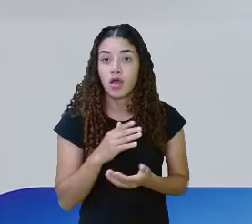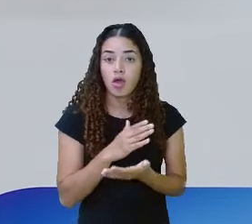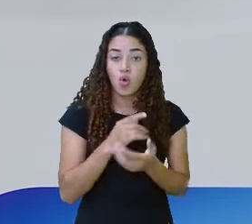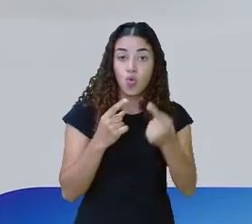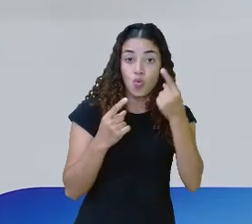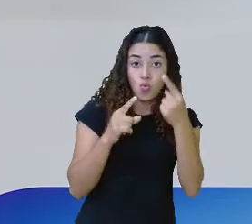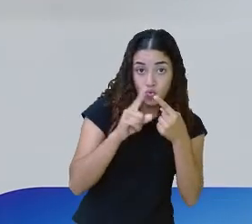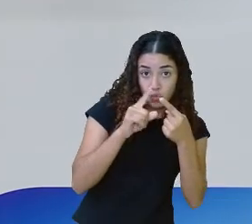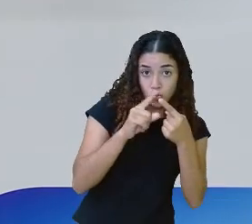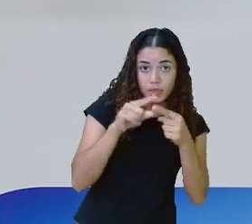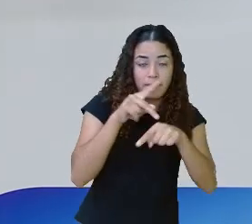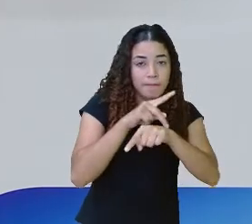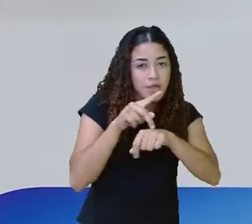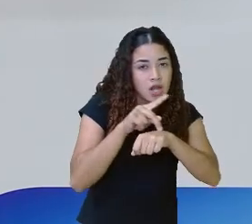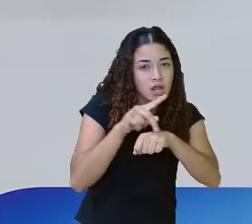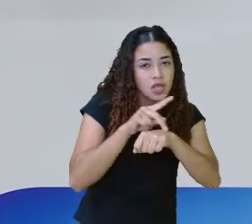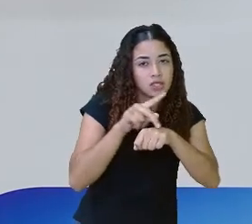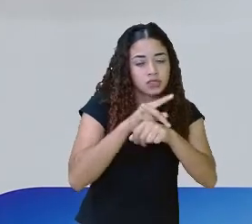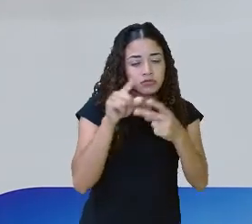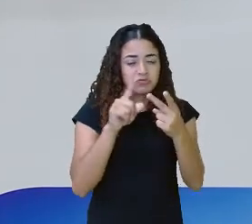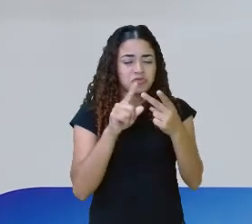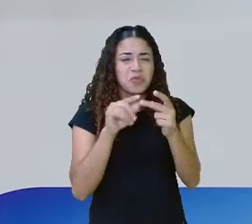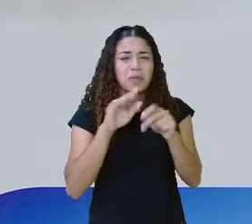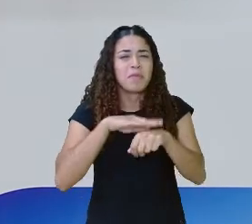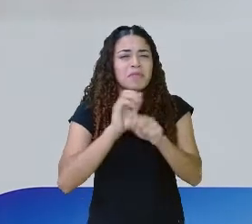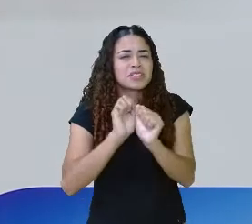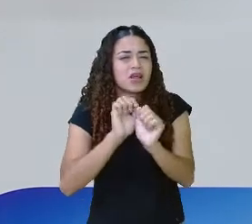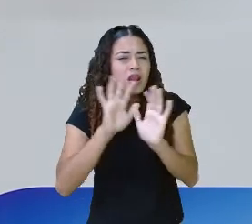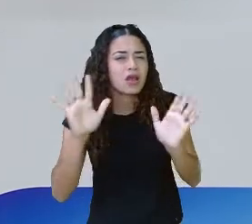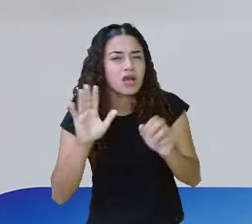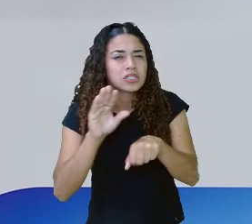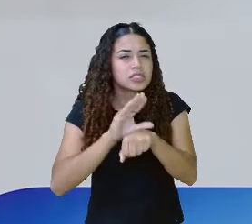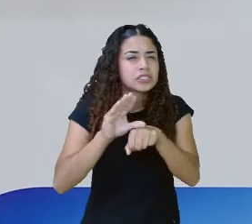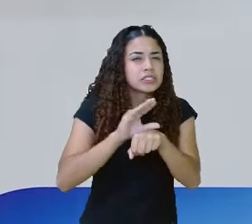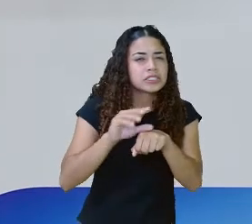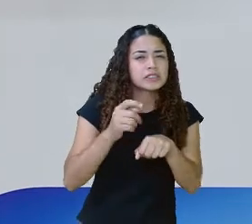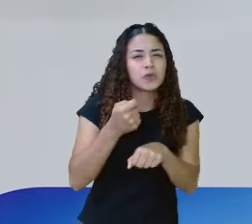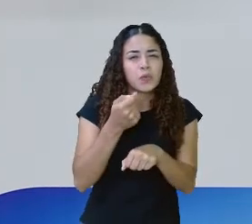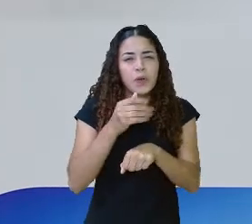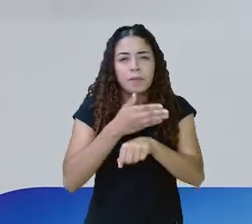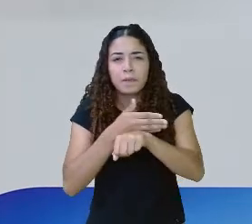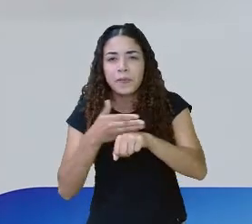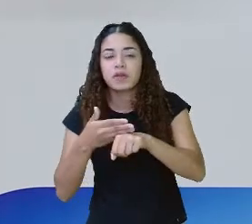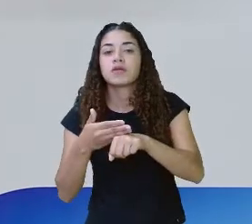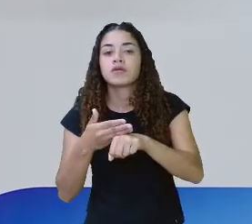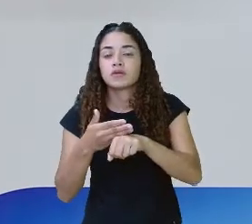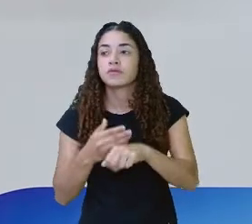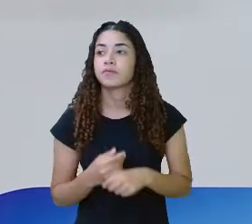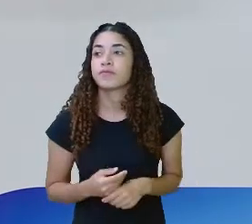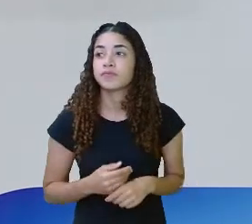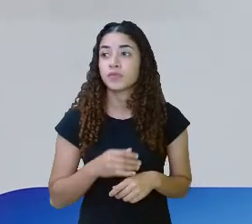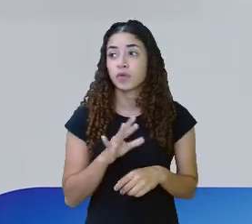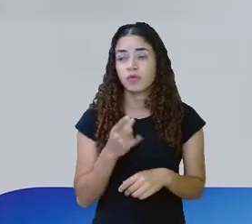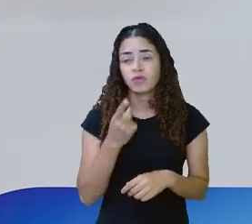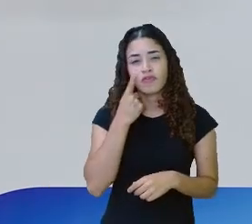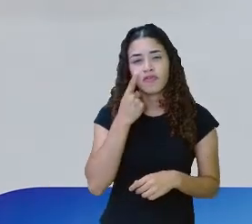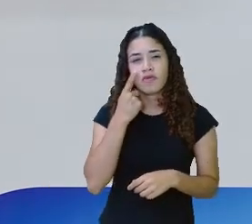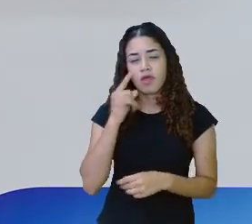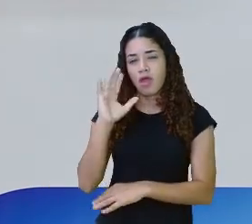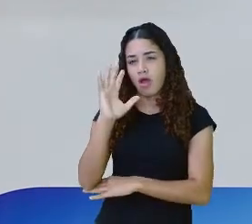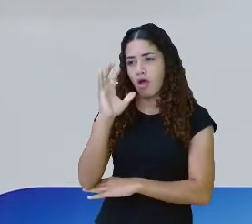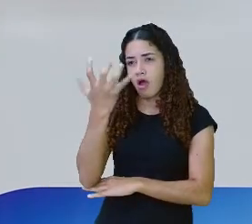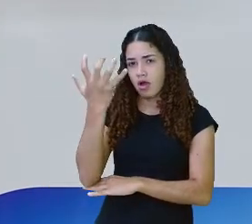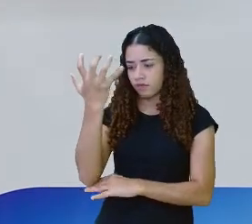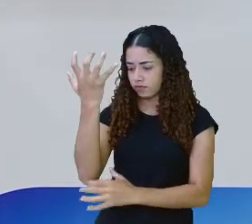preta, a outra era mais clara, né, cinza, meio branquinha, tá certo? Então, a gente está vendo aqui um tronco de uma árvore e olha o